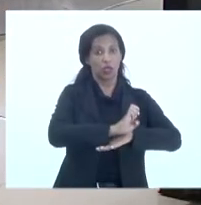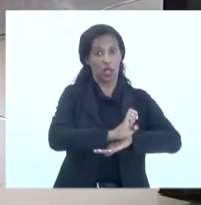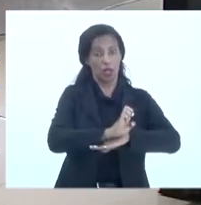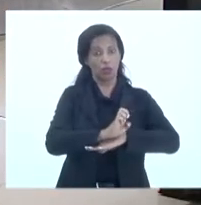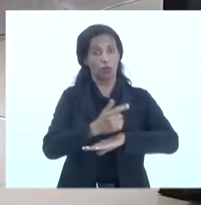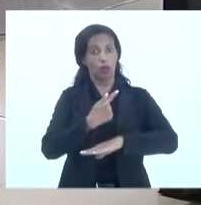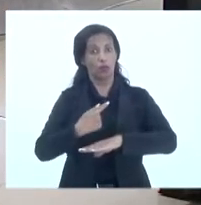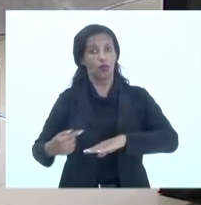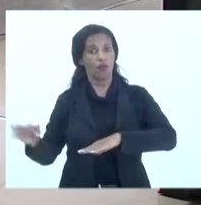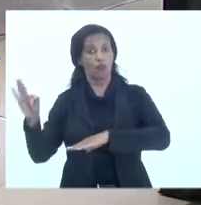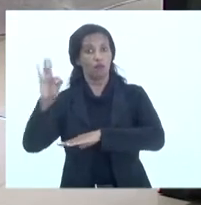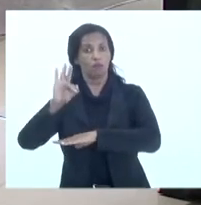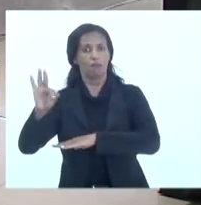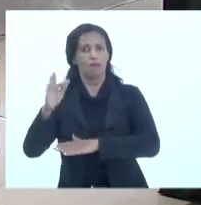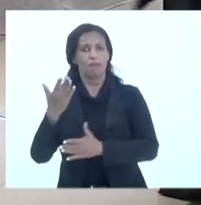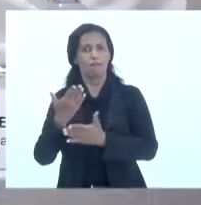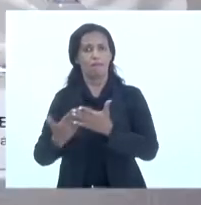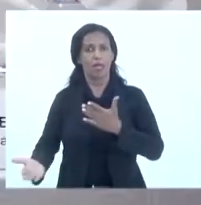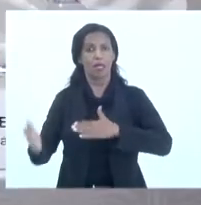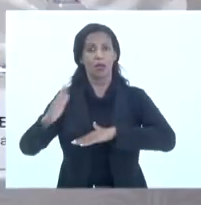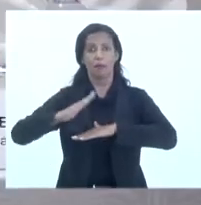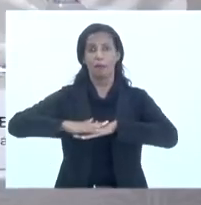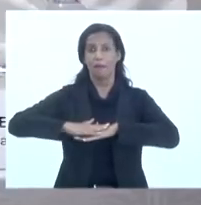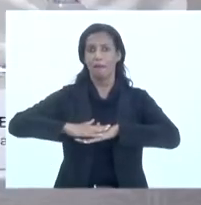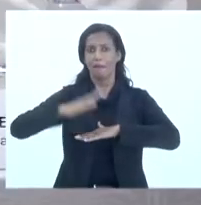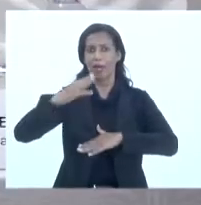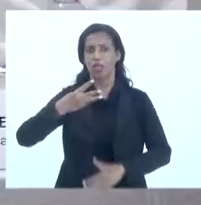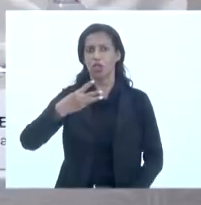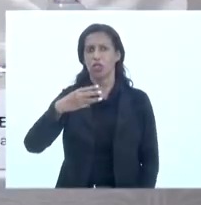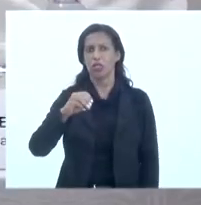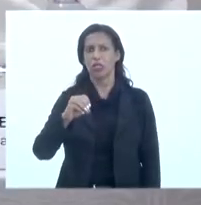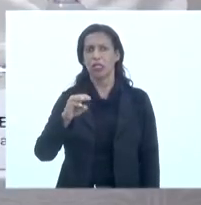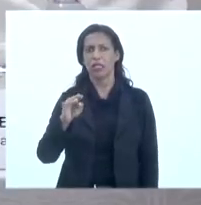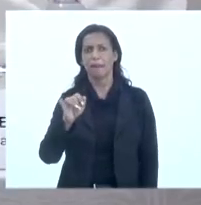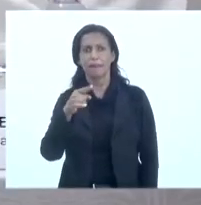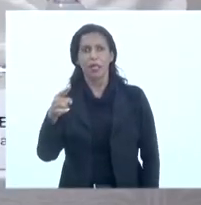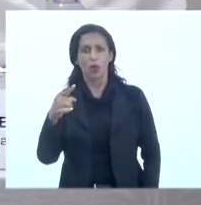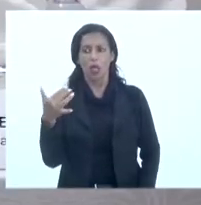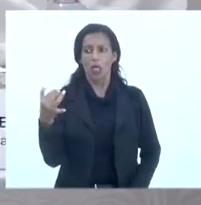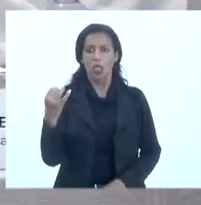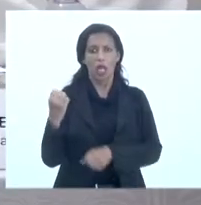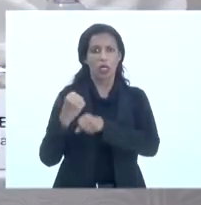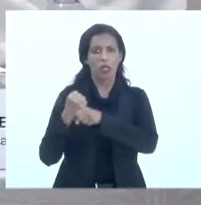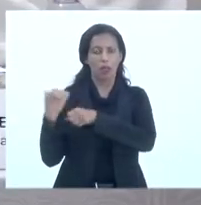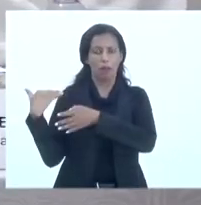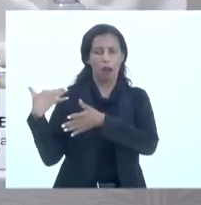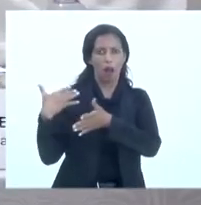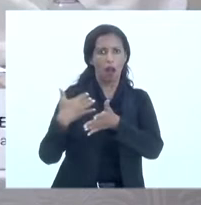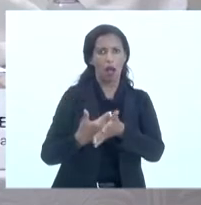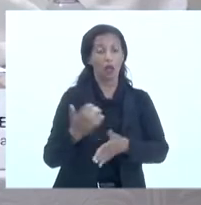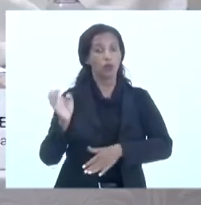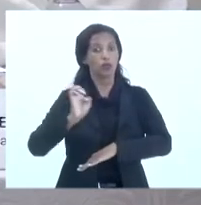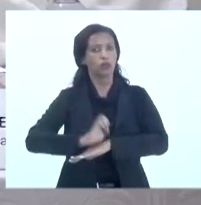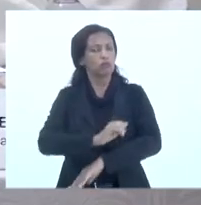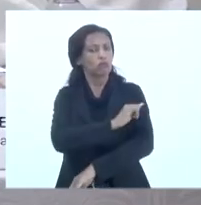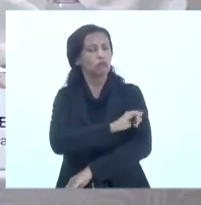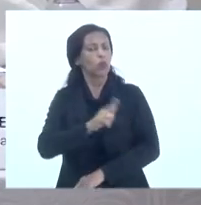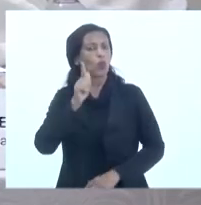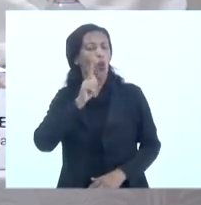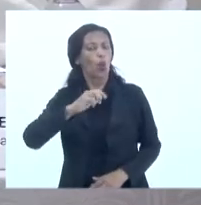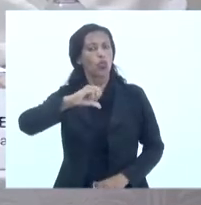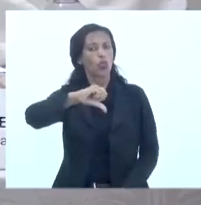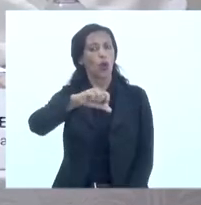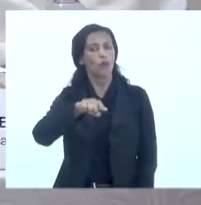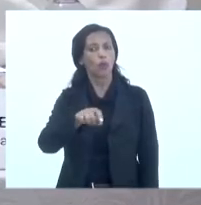perderam mais de 30 bilhões de reais nos últimos 10 anos. O Estado do Rio pode arrecadar em torno de